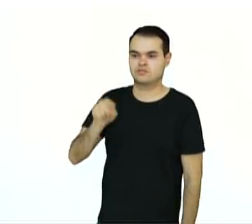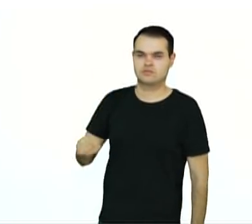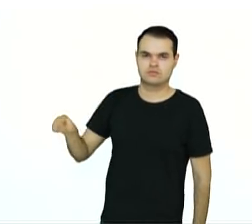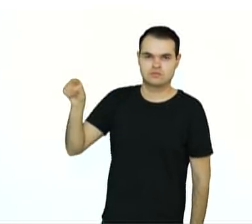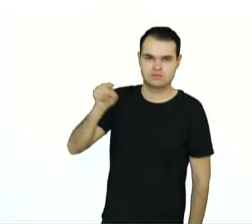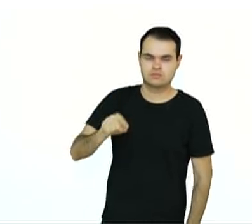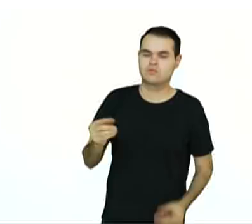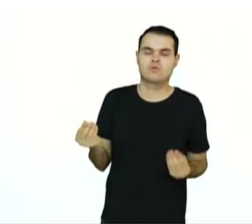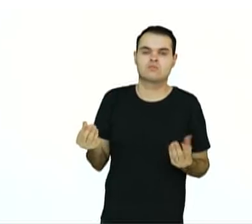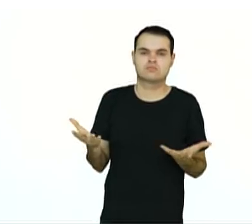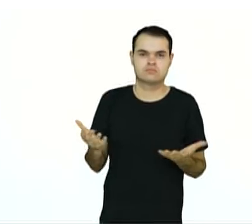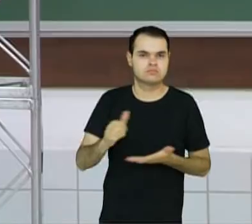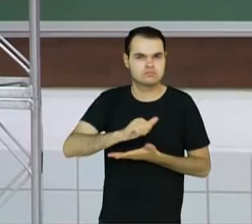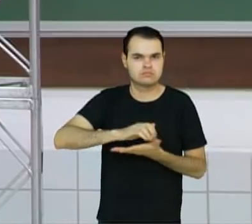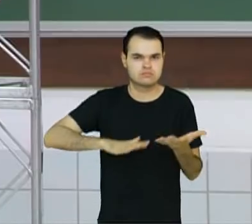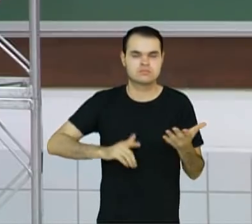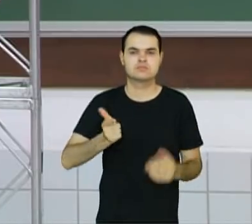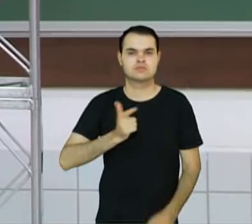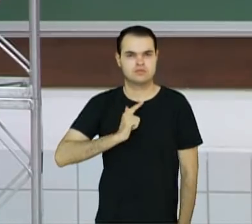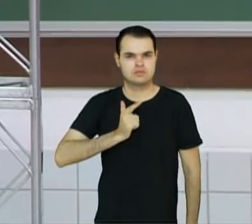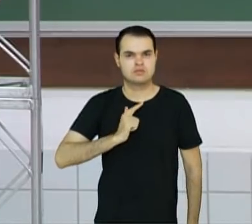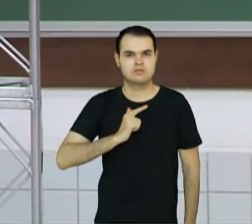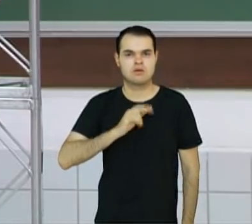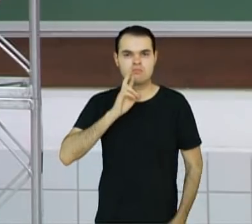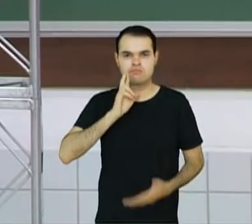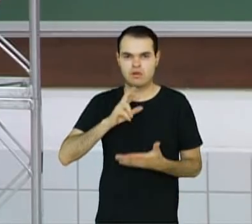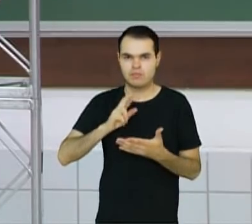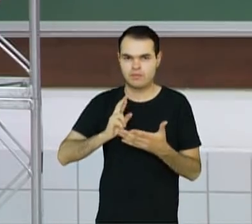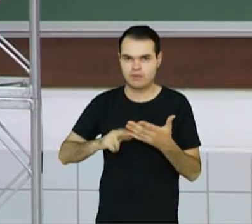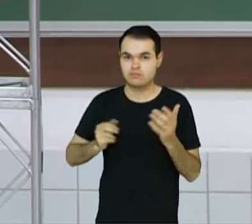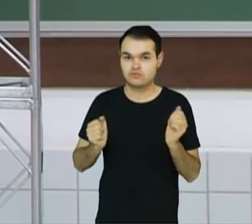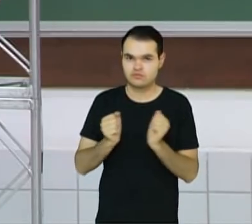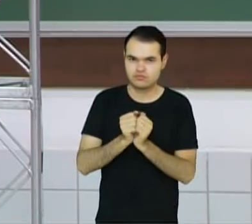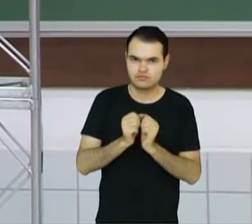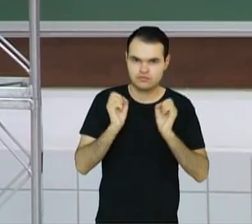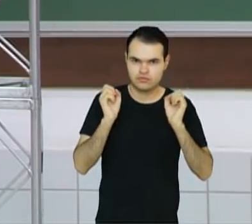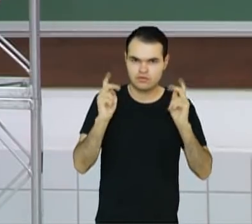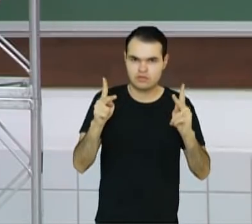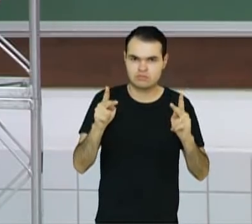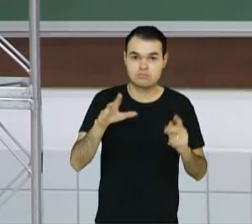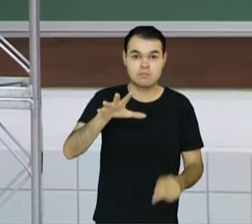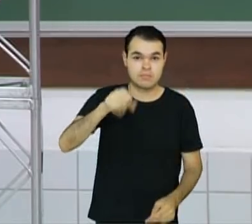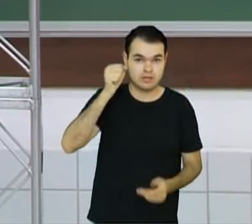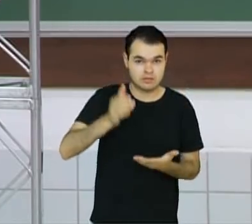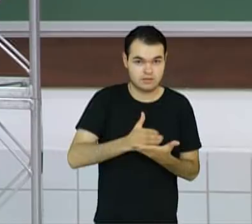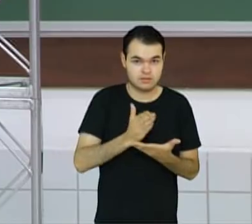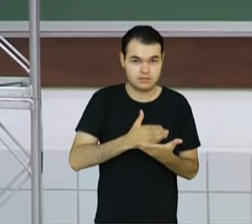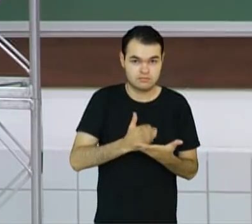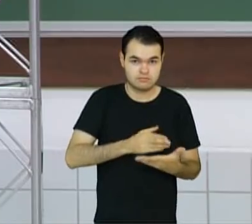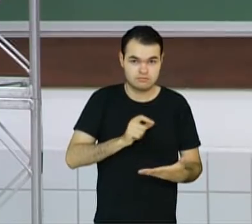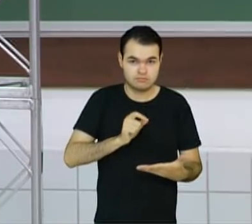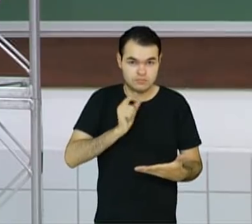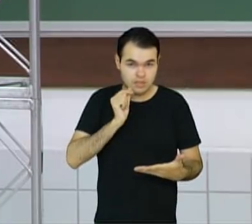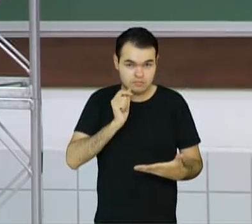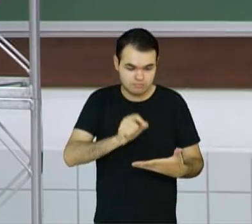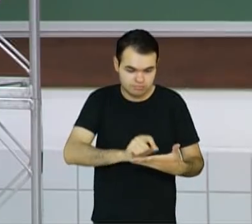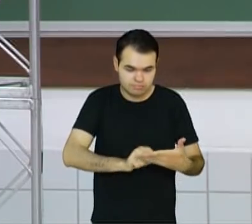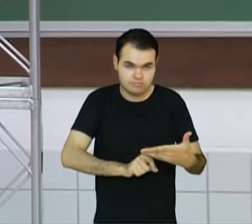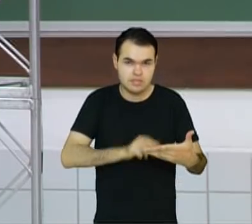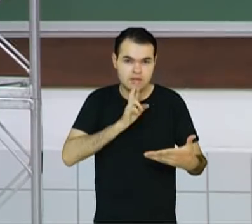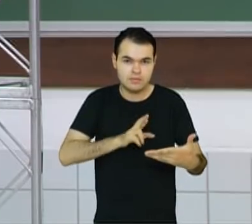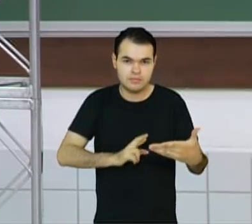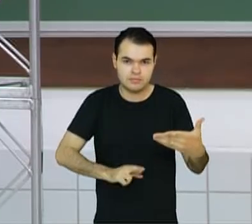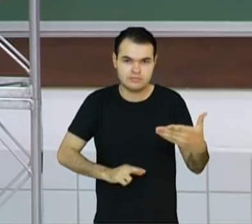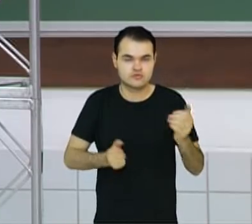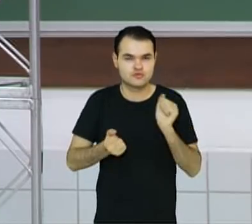com exercício, tá? Então temos alguns exercícios aí para a gente responder, certo? Esteja com o teu caderno apto aí para você poder anotar tudo e poder resolver